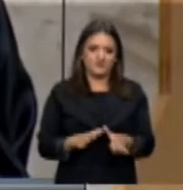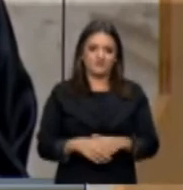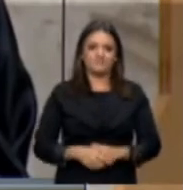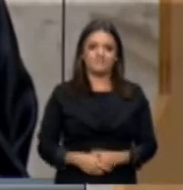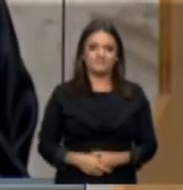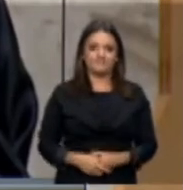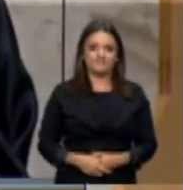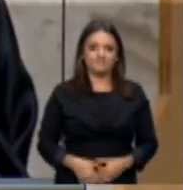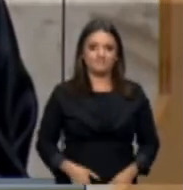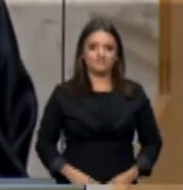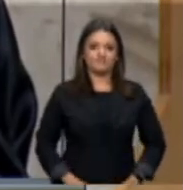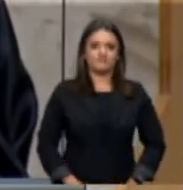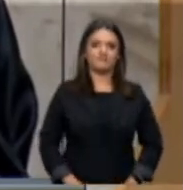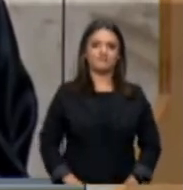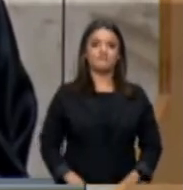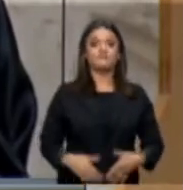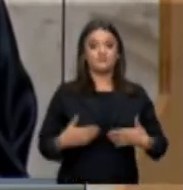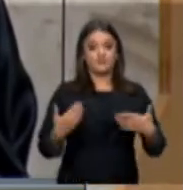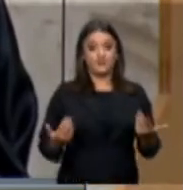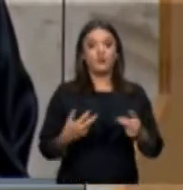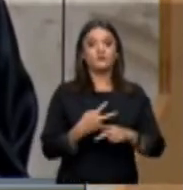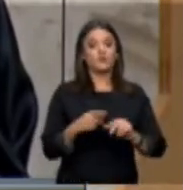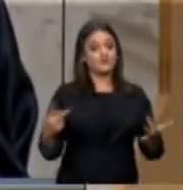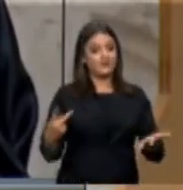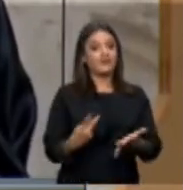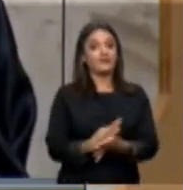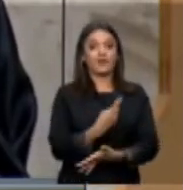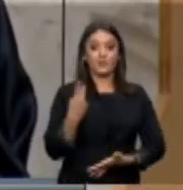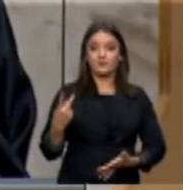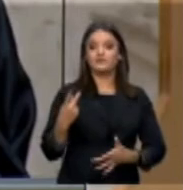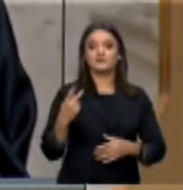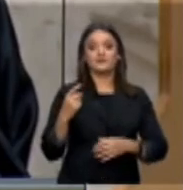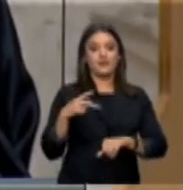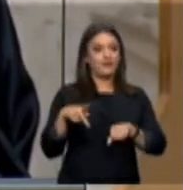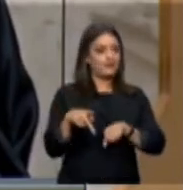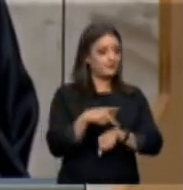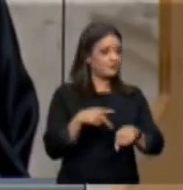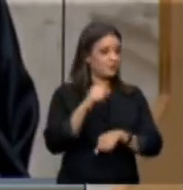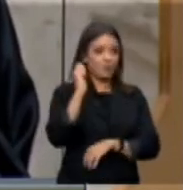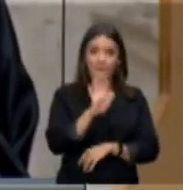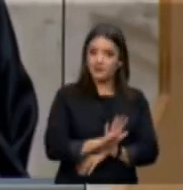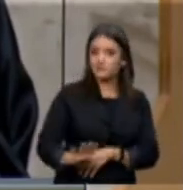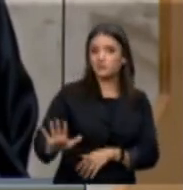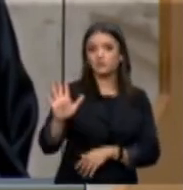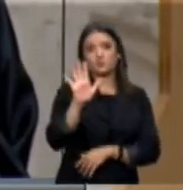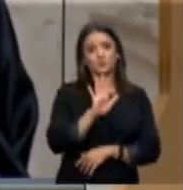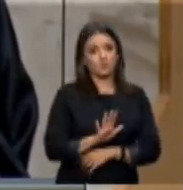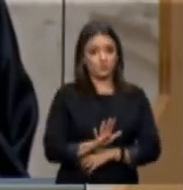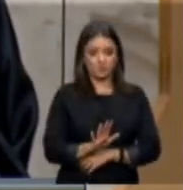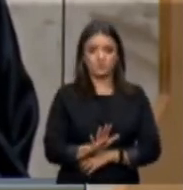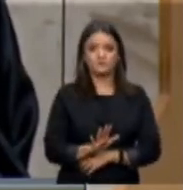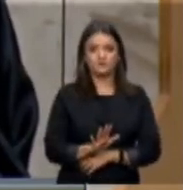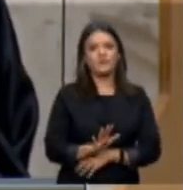precatório. São realidades encontradas em todo o país e todos os operadores